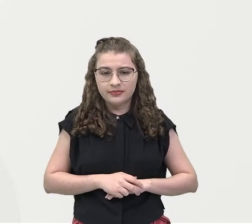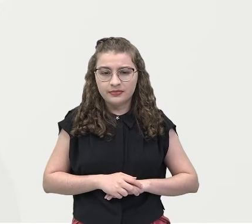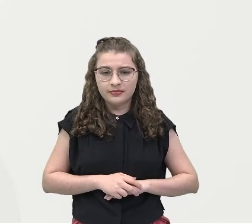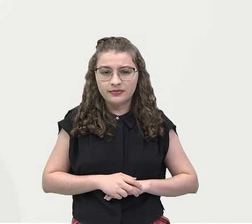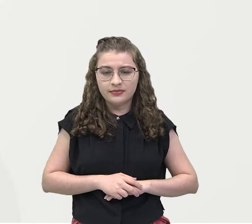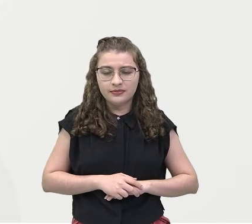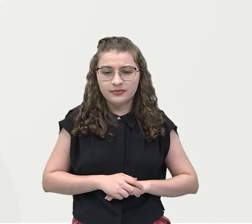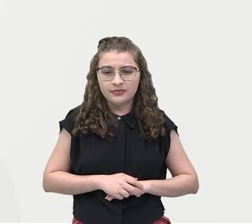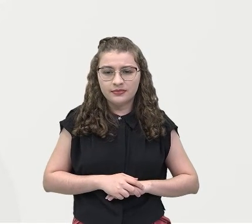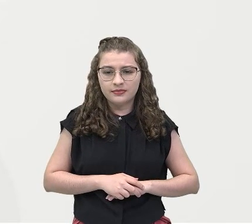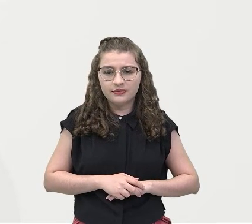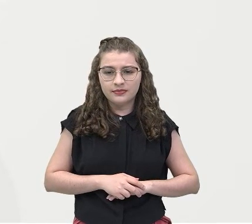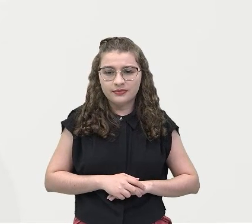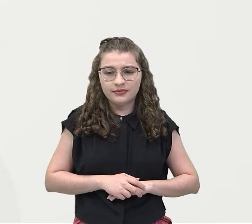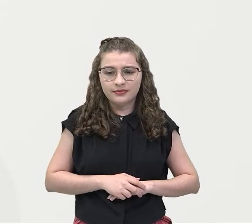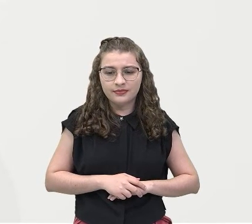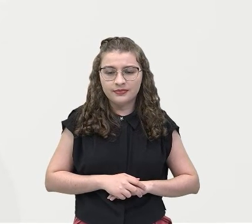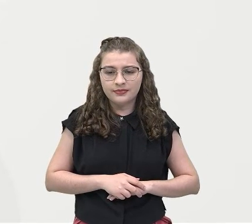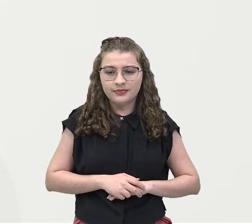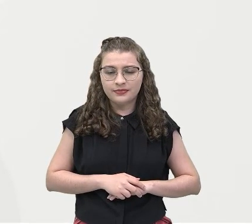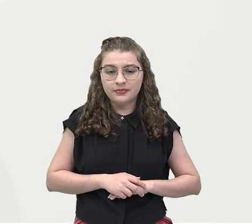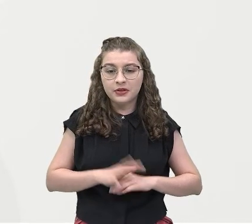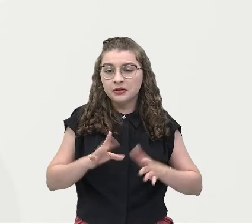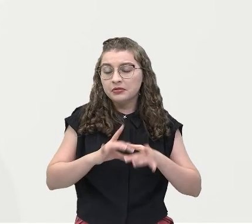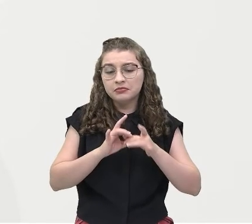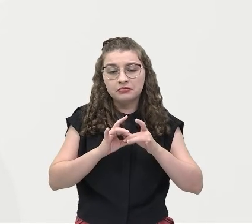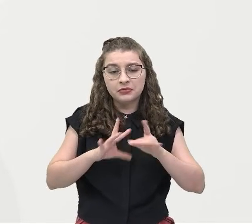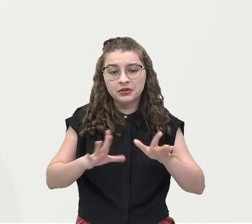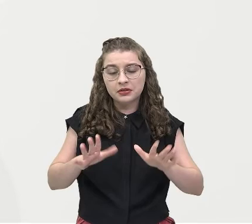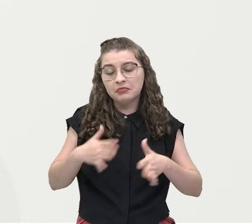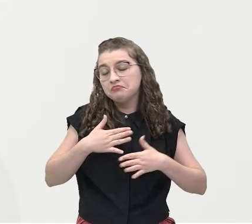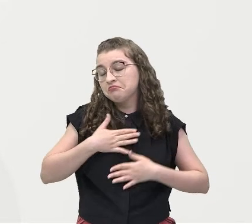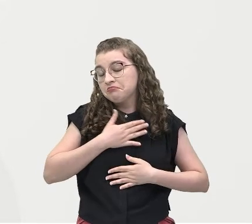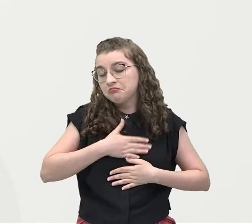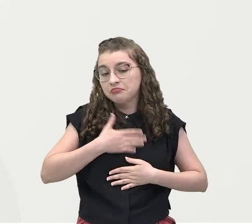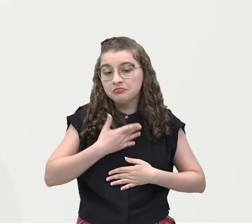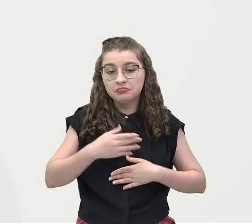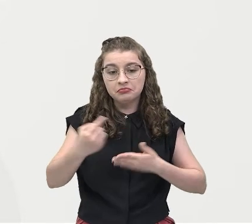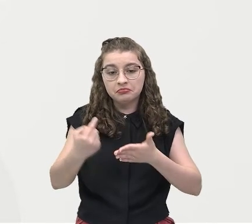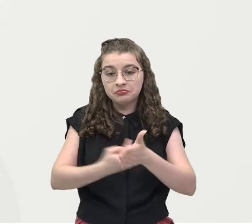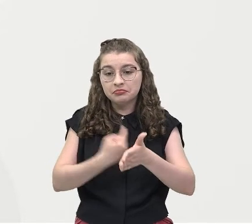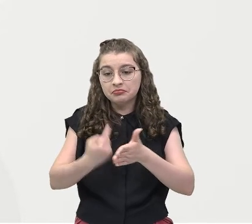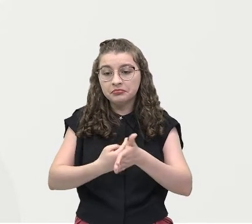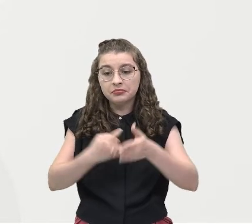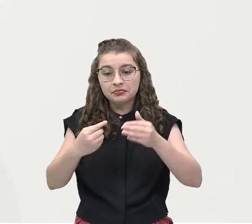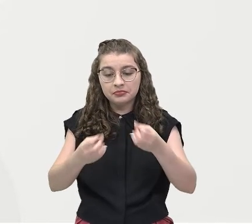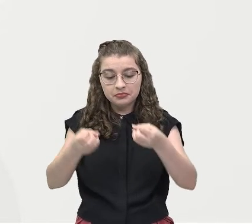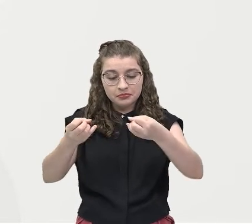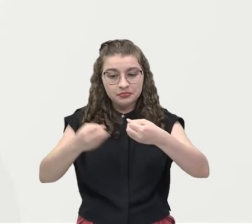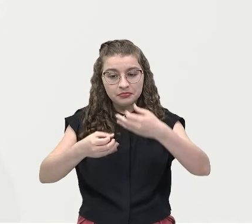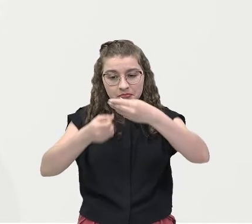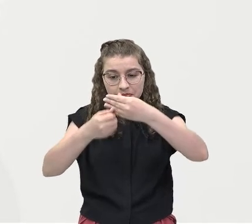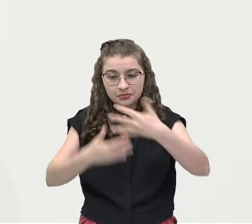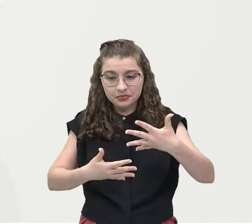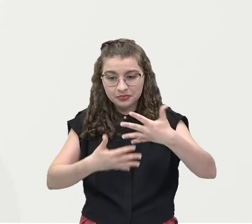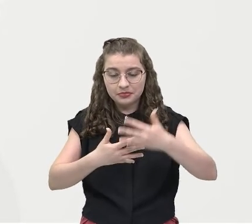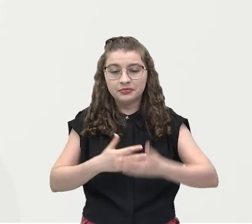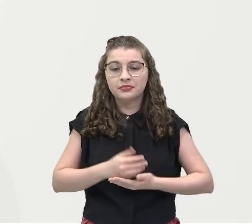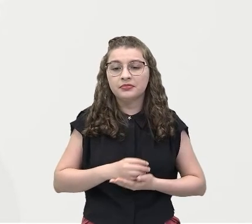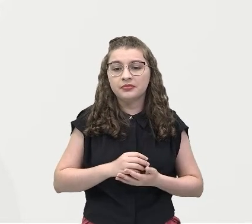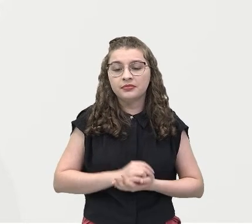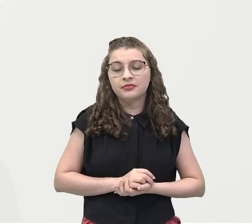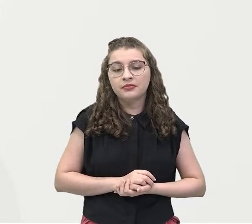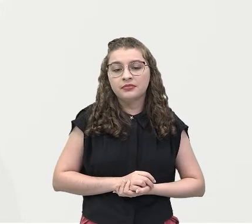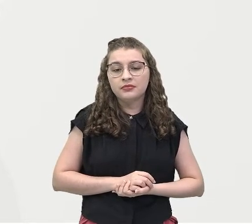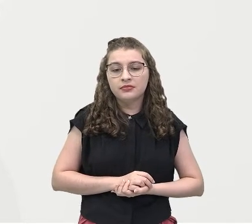Então, fique, né? Sinta-se livre, sinta-se à vontade para dividi-las conosco. In the comment section of